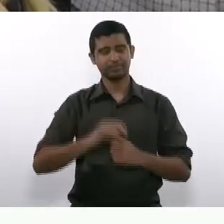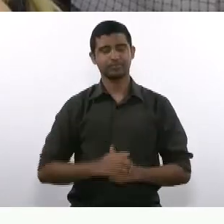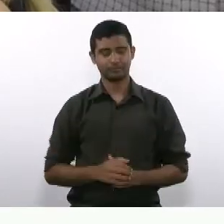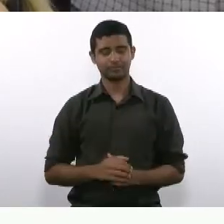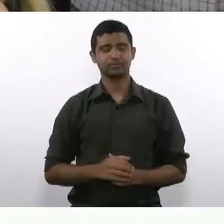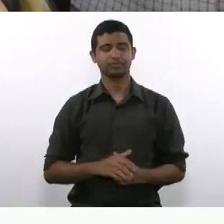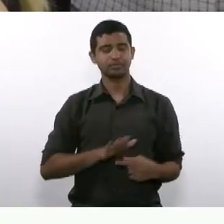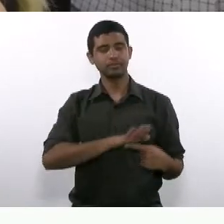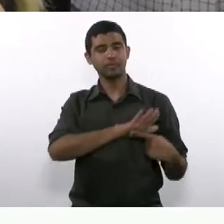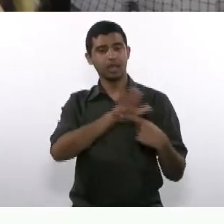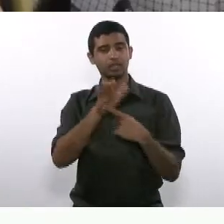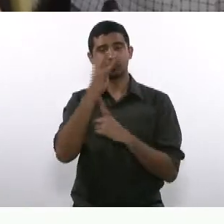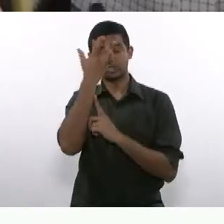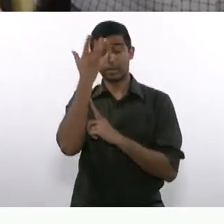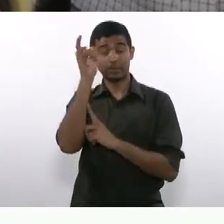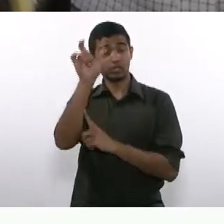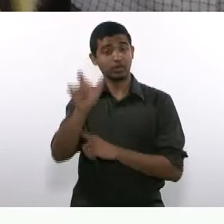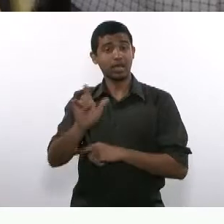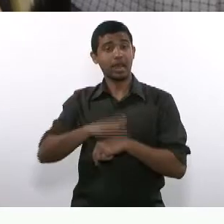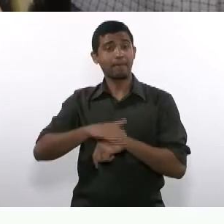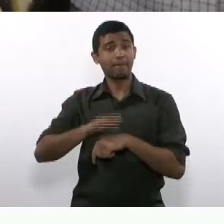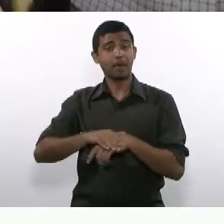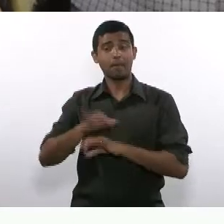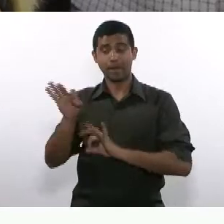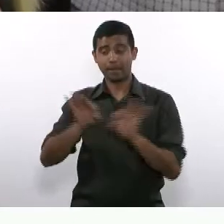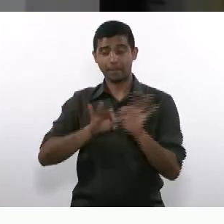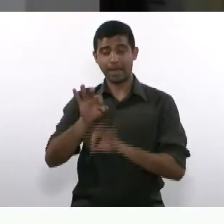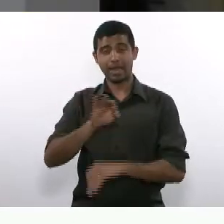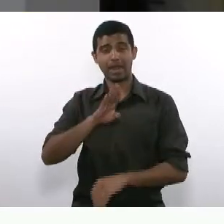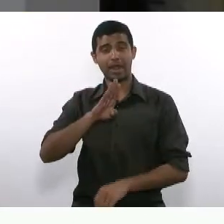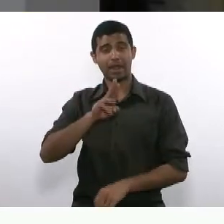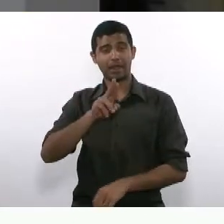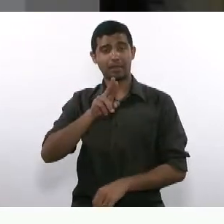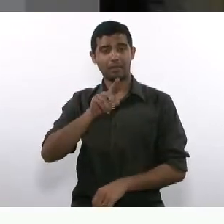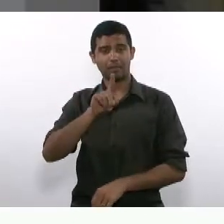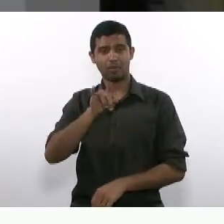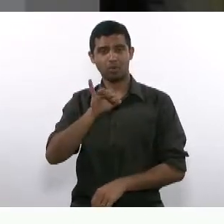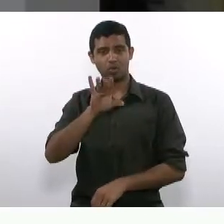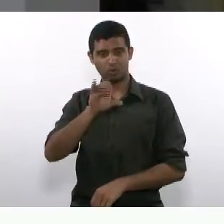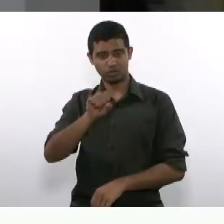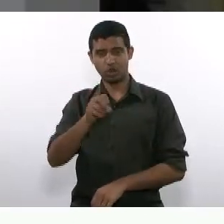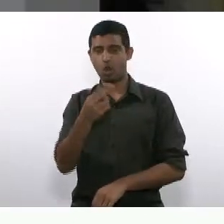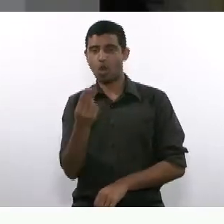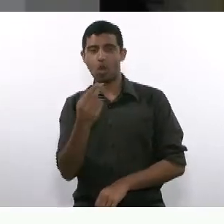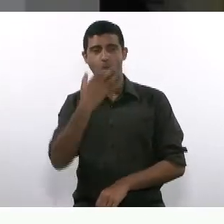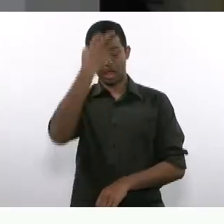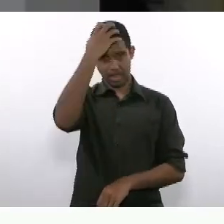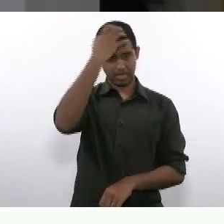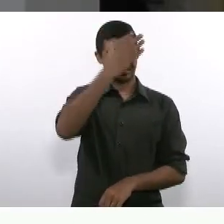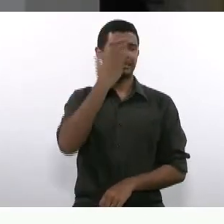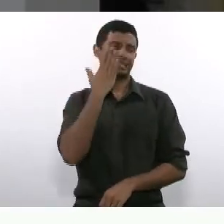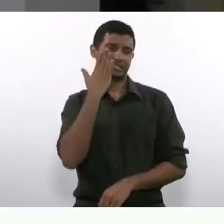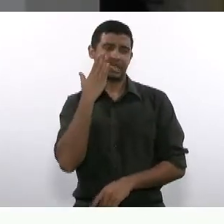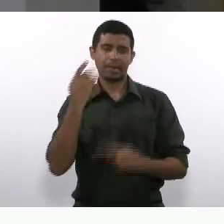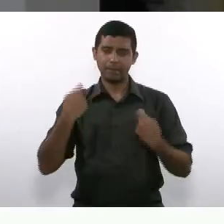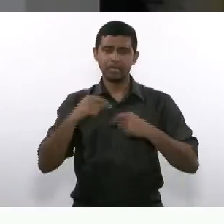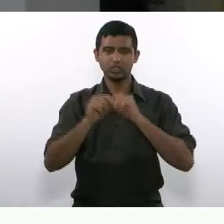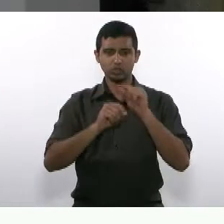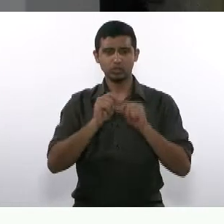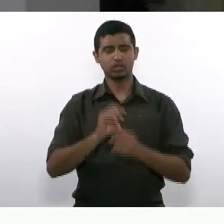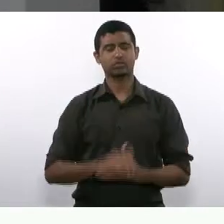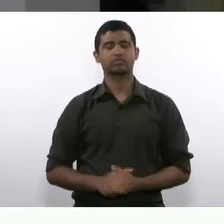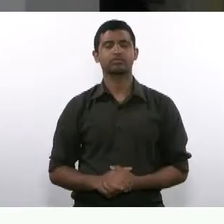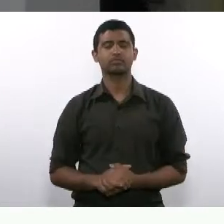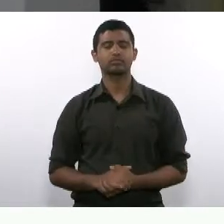a pessoa querendo fazer um evento em Búzios, sabe o que é necessário, querendo fazer um evento em Angra, sabe o que é necessário. Não, sem